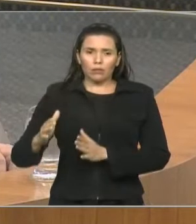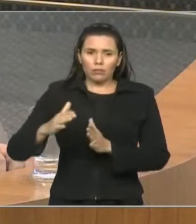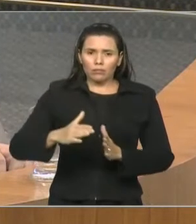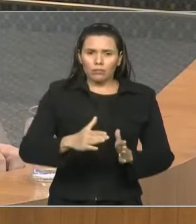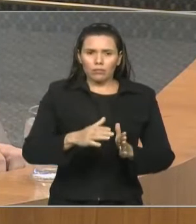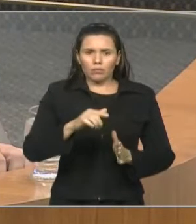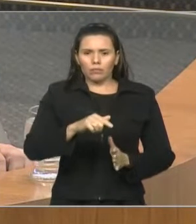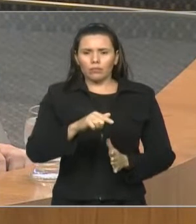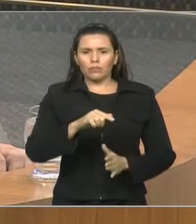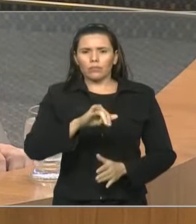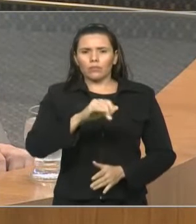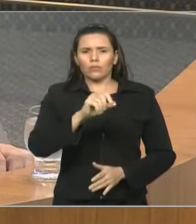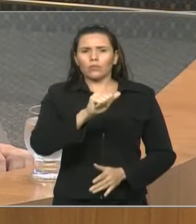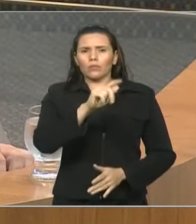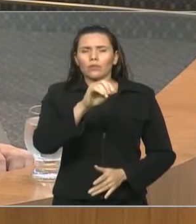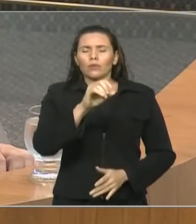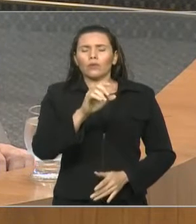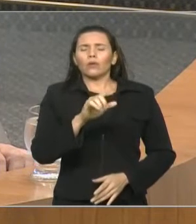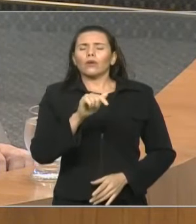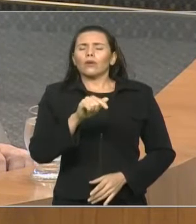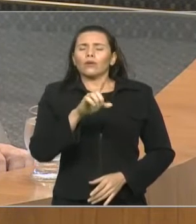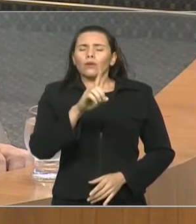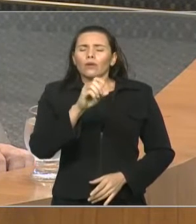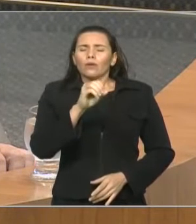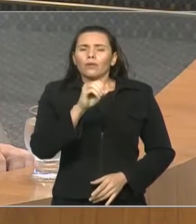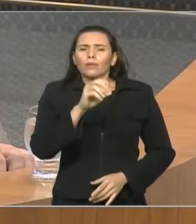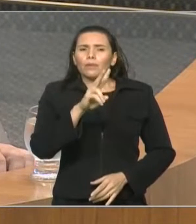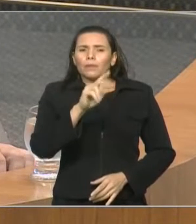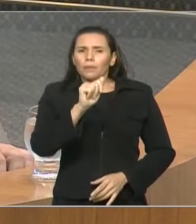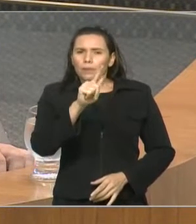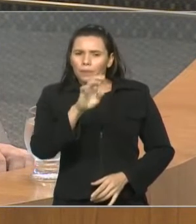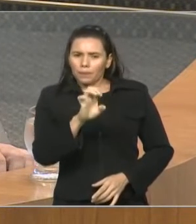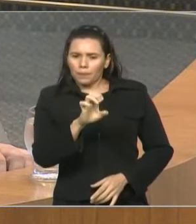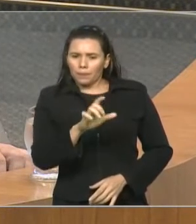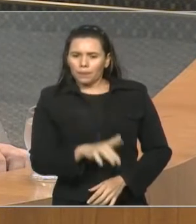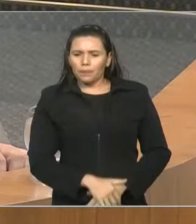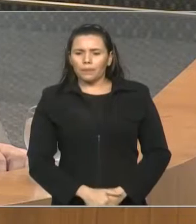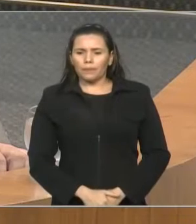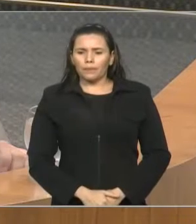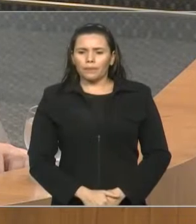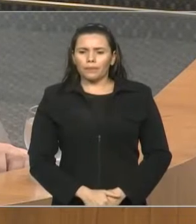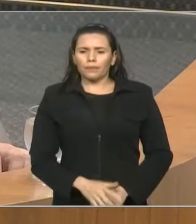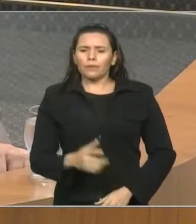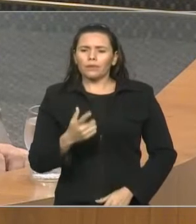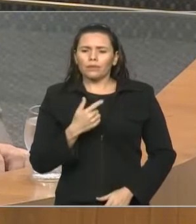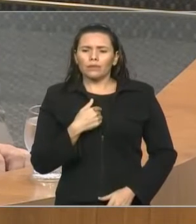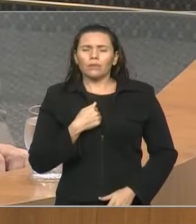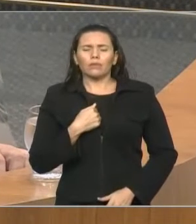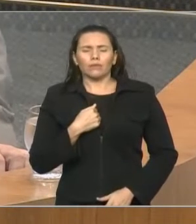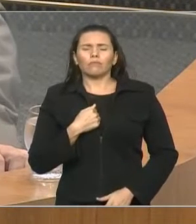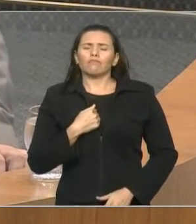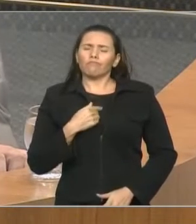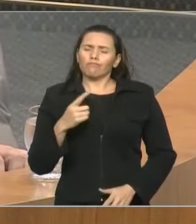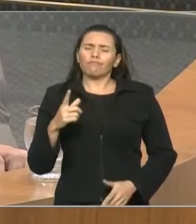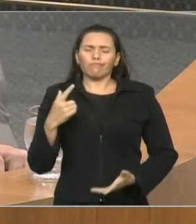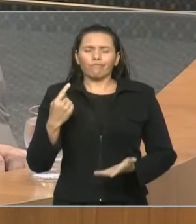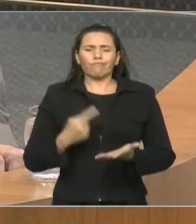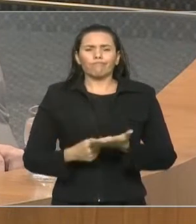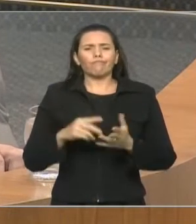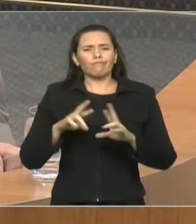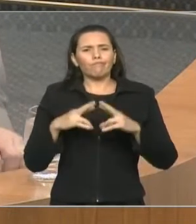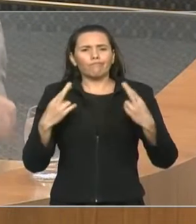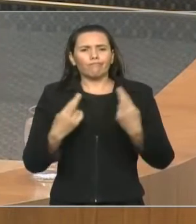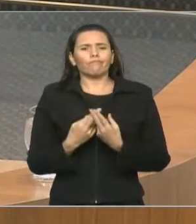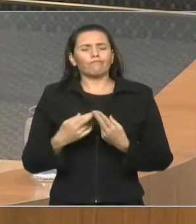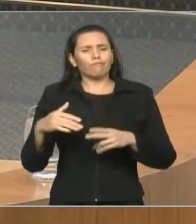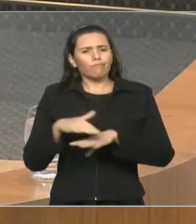Vale. Tivemos várias audiências, reuniões para se tratar dessa estrada. Aqui no governo hoje, do nosso governador Flávio Dino,